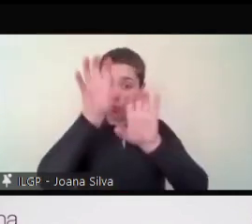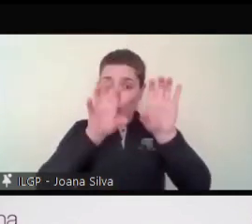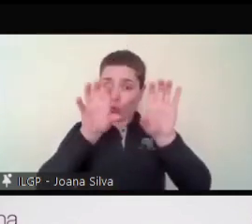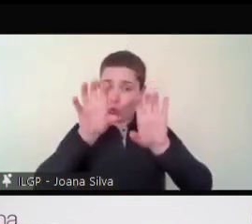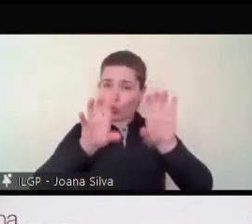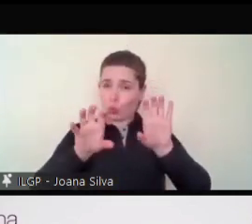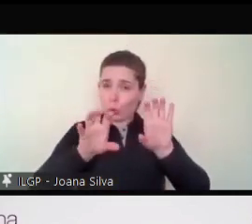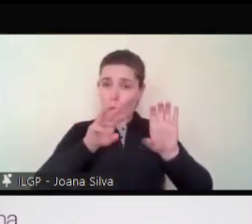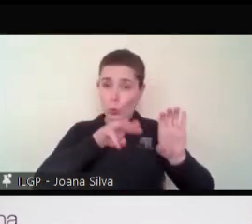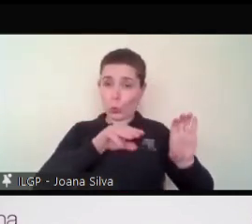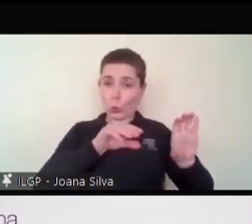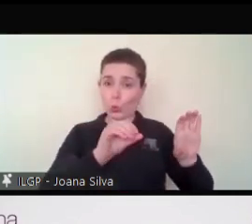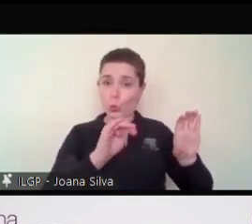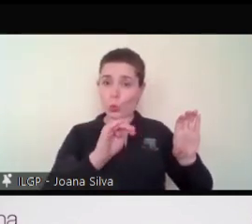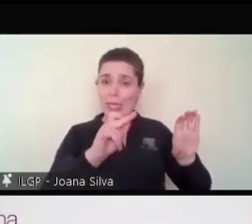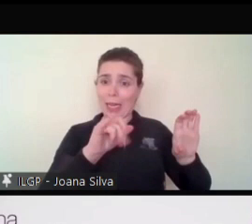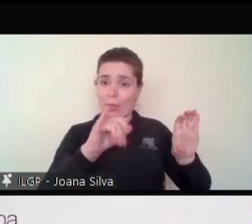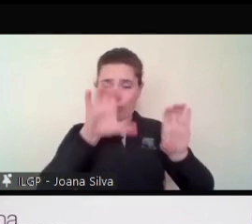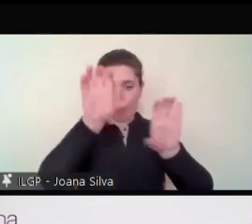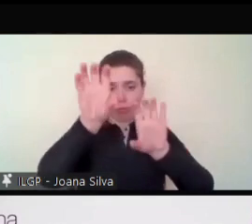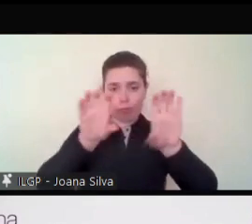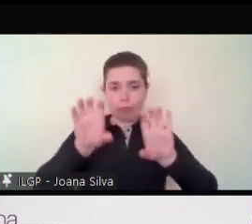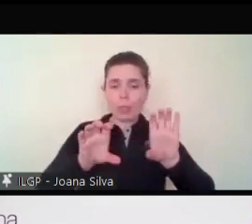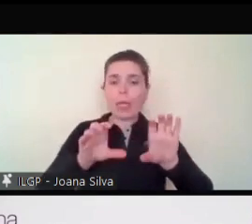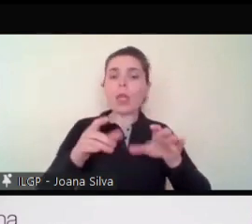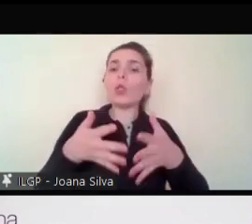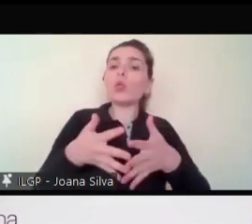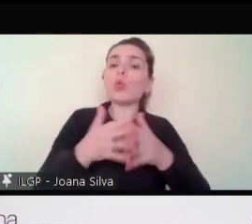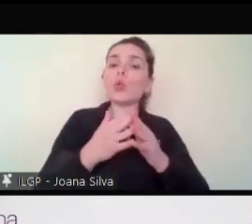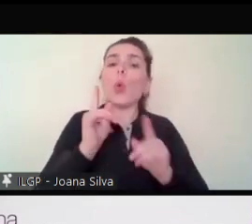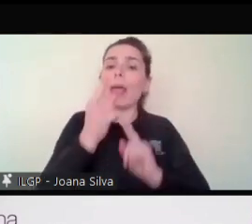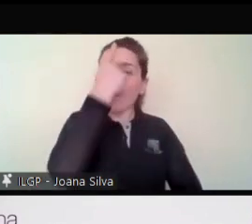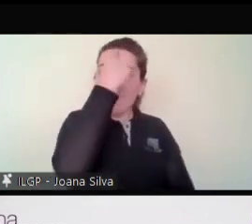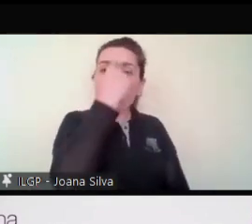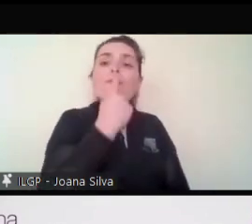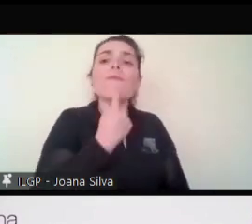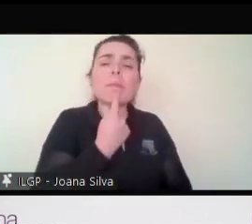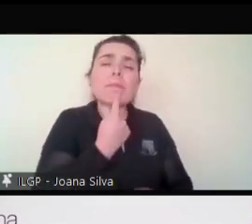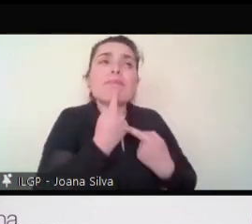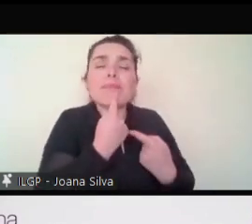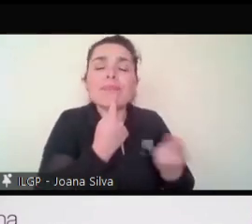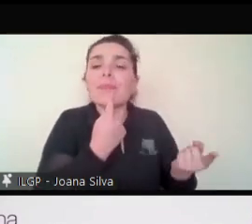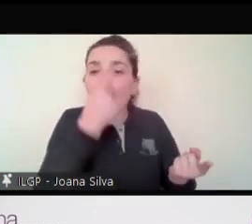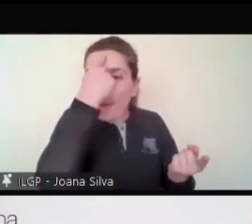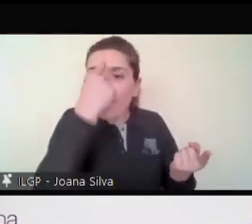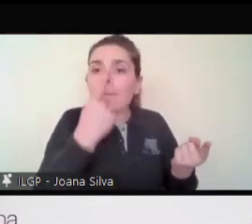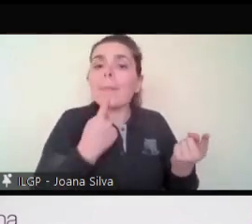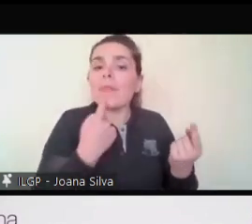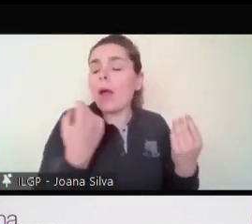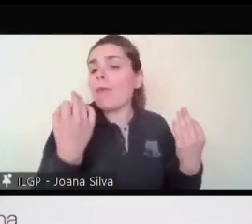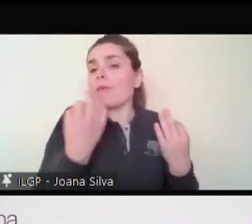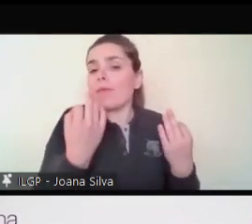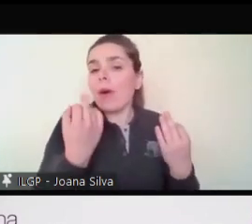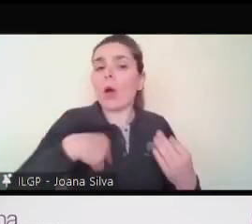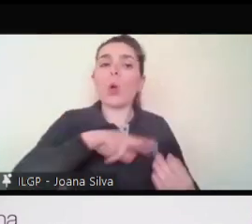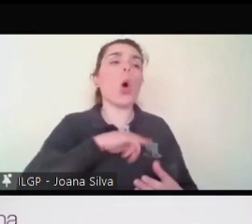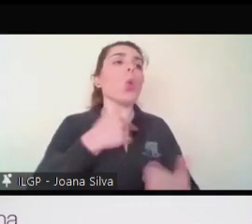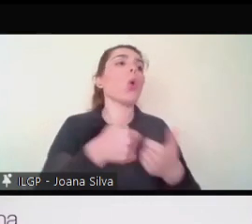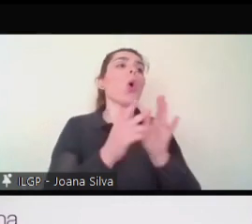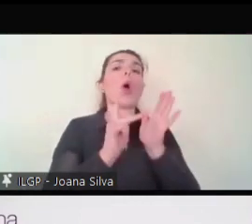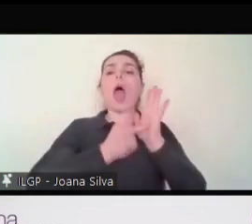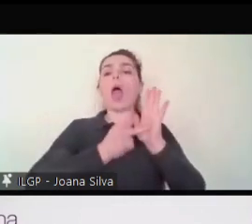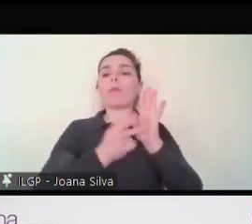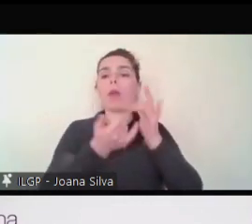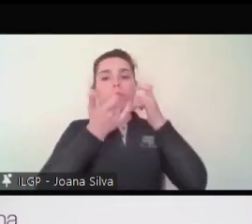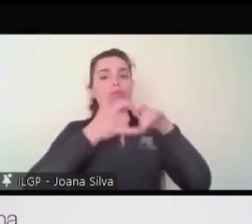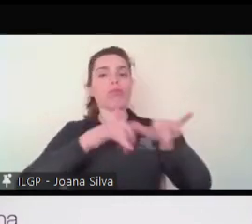conteúdos por aquilo a que nós estruturamos de perfis. Ou seja, nós, de facto, não somos todos engenheiros informáticos, não somos